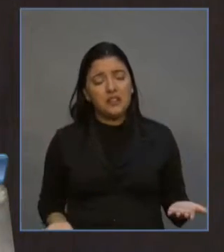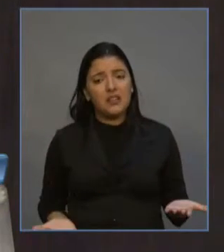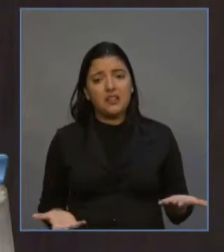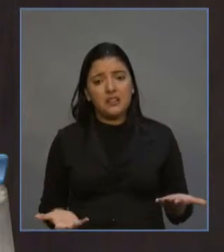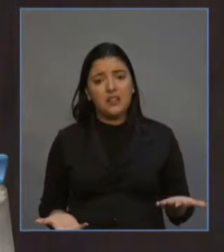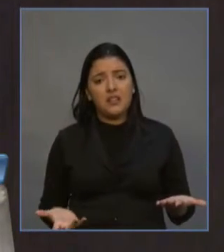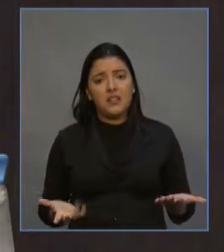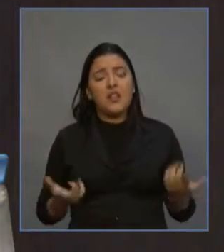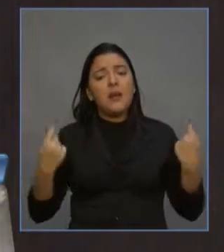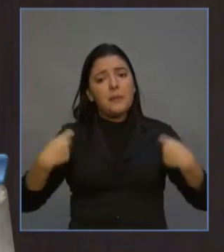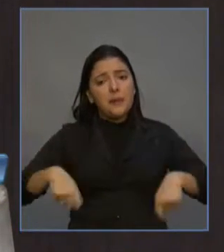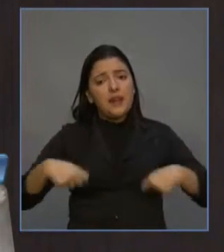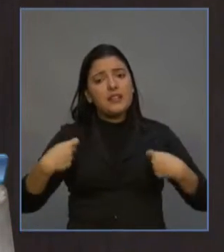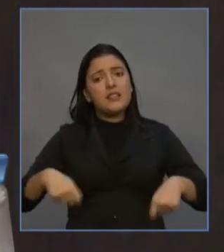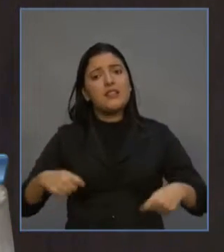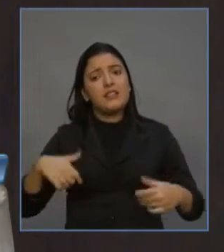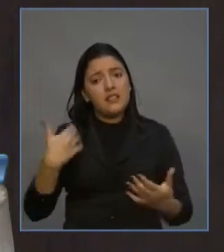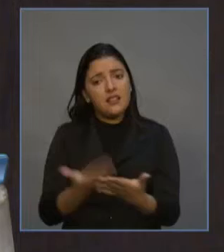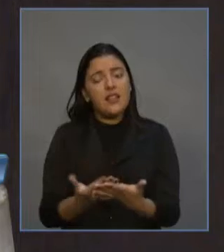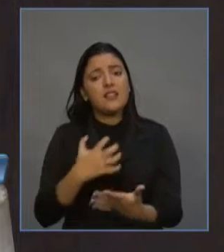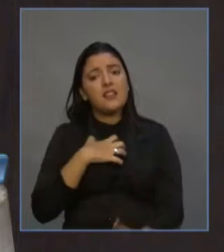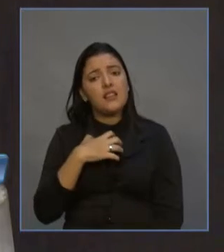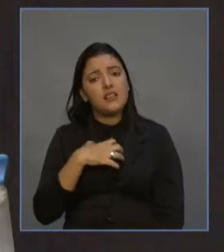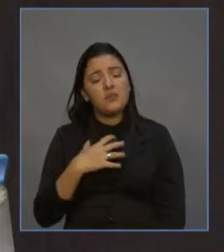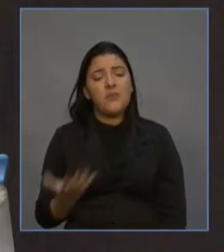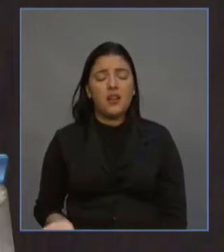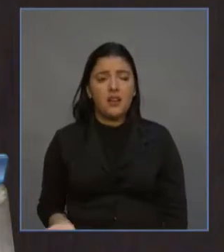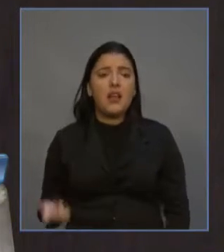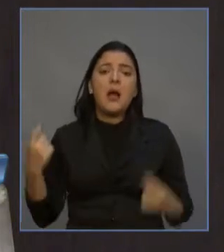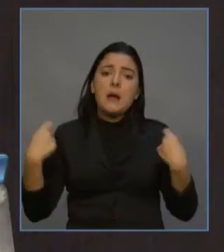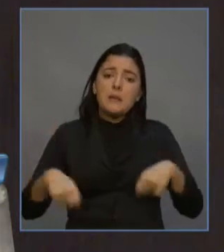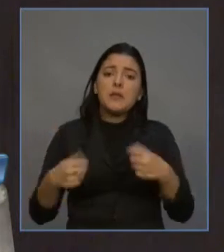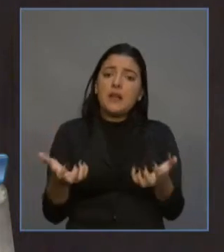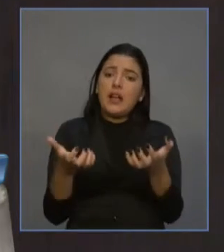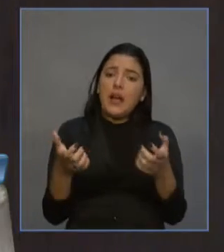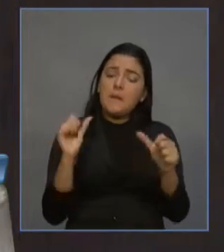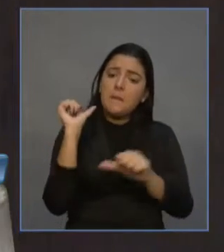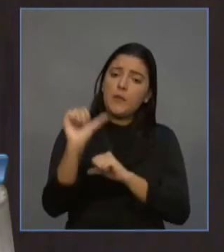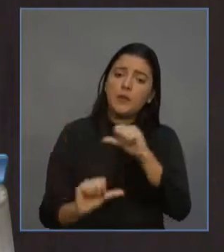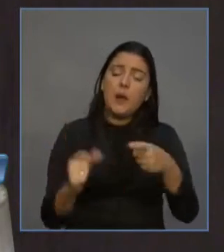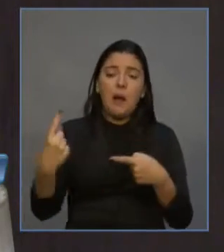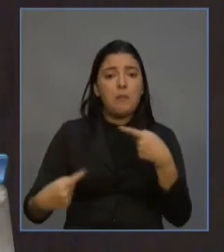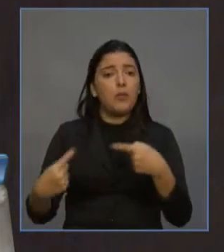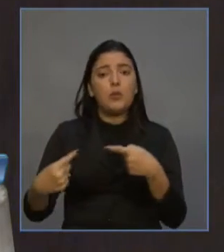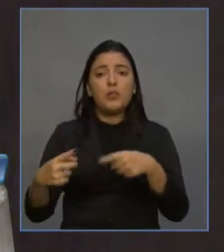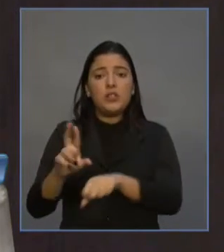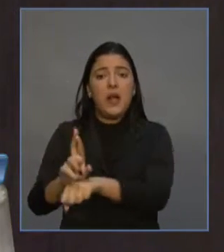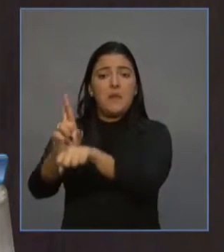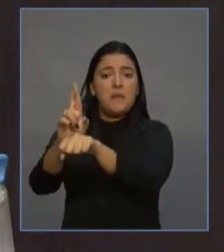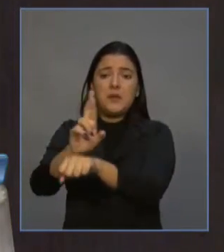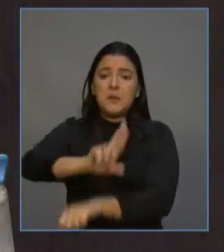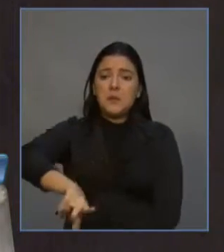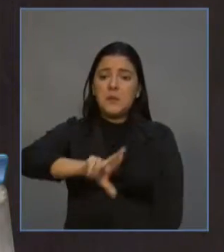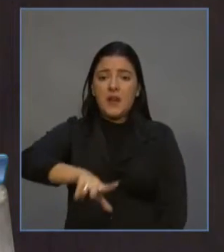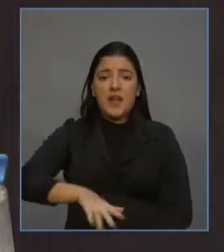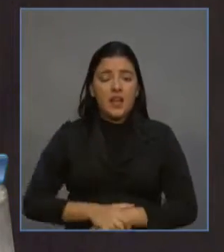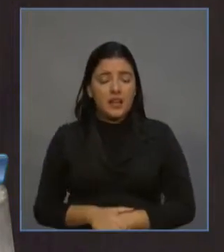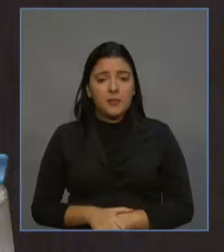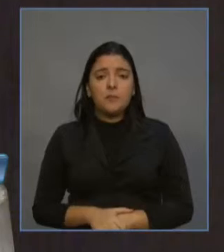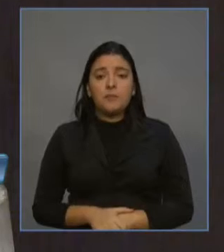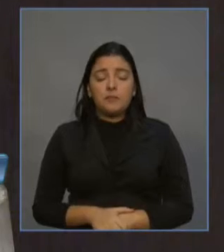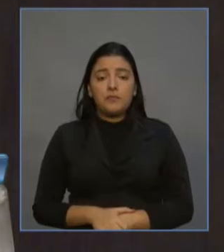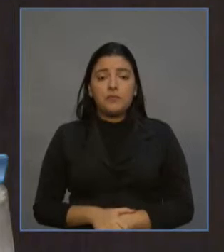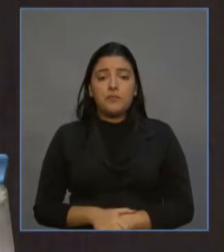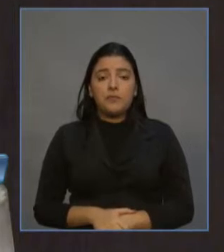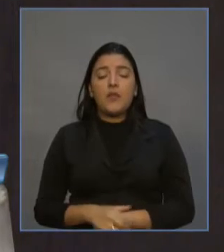um sentimento legítimo, é necessário. As pessoas querem mudar porque a política não as representa. É necessário mudar porque